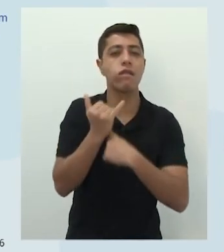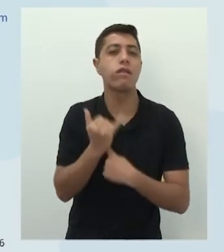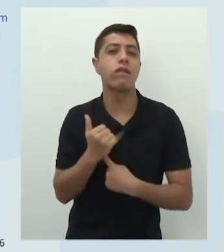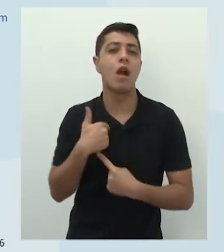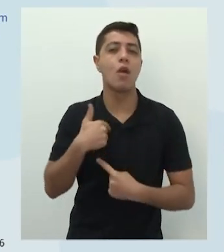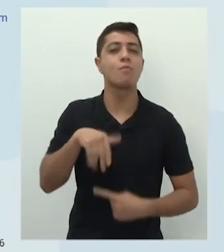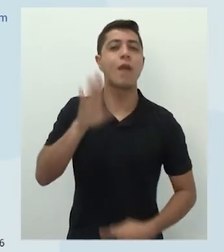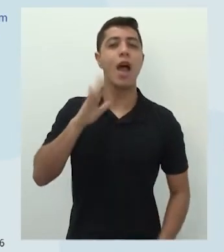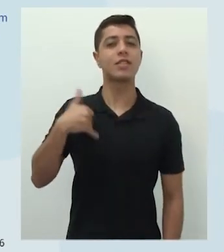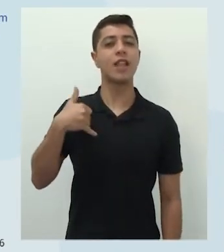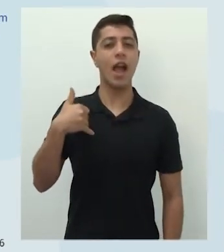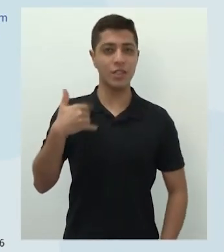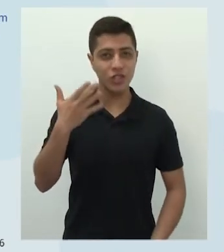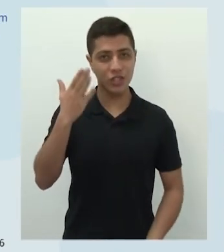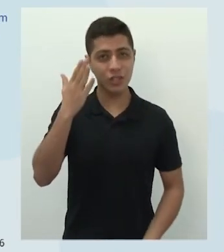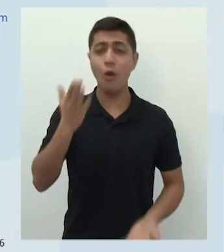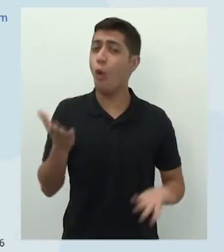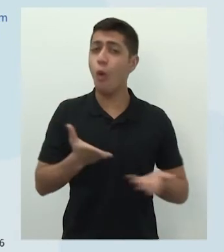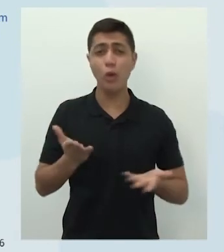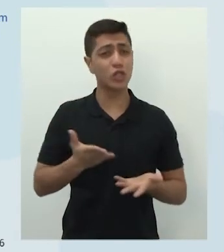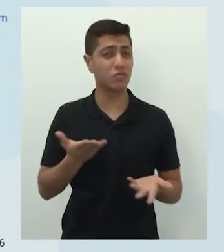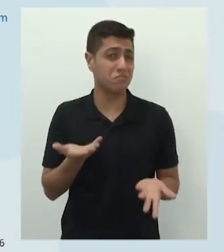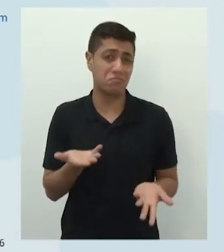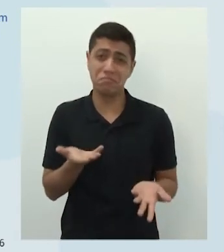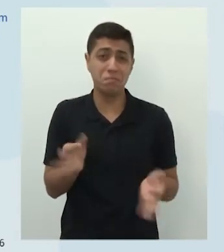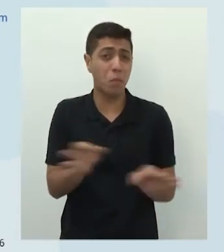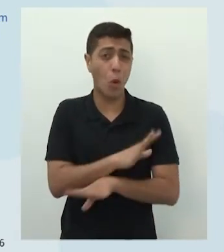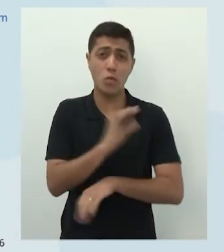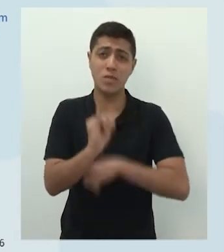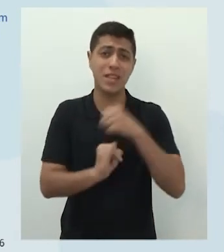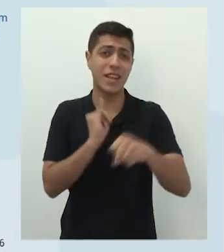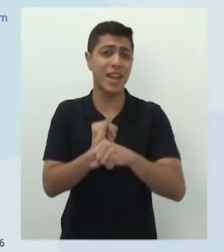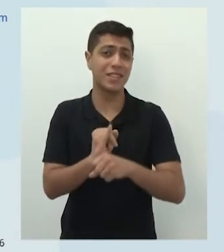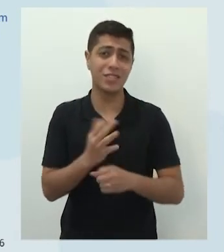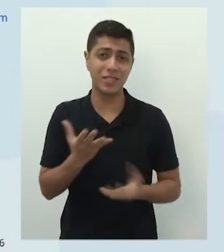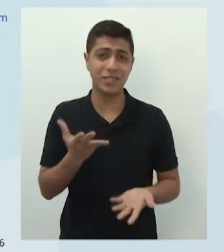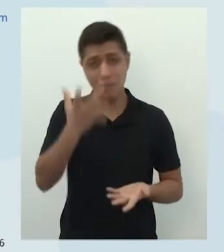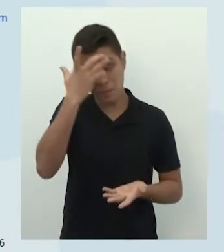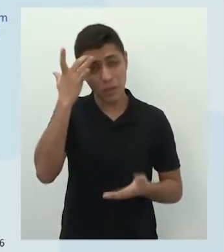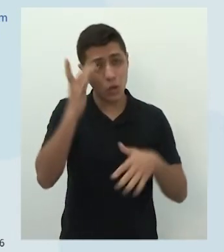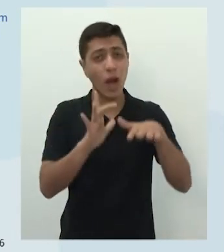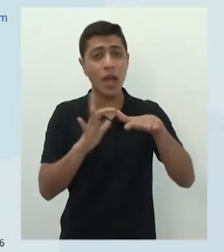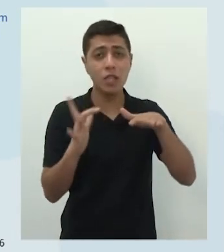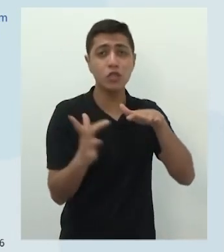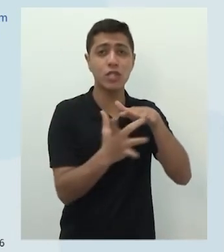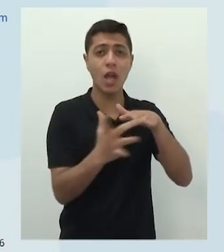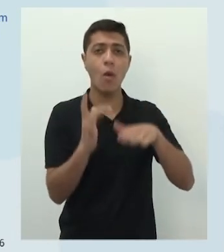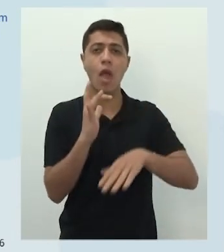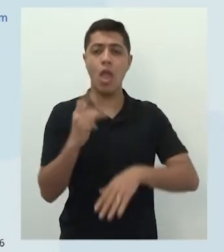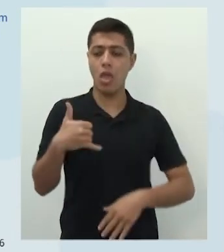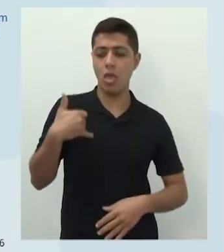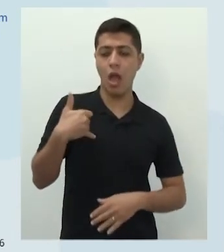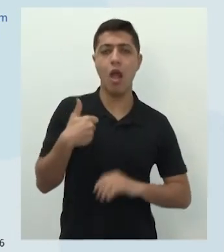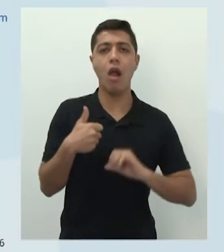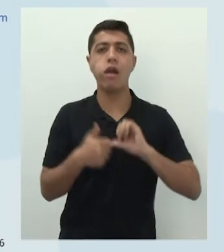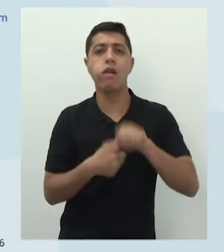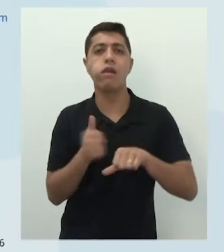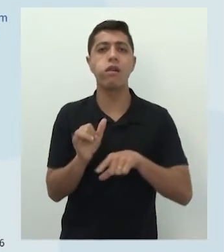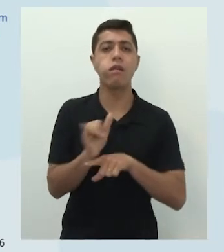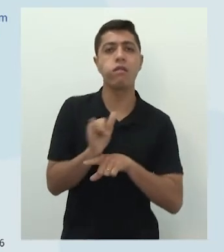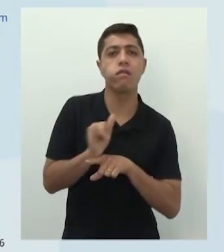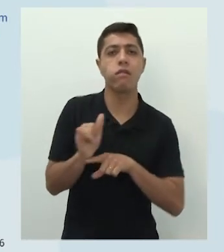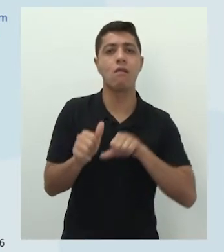a internet como um elemento de identificação. Lembra quando você era adolescente, Tânia, que você fazia um cabelo diferente para